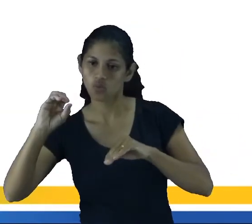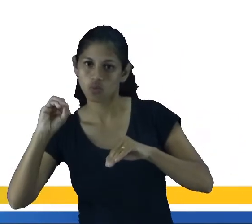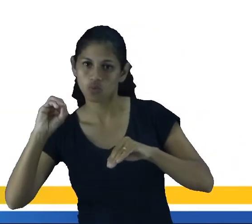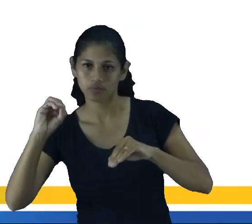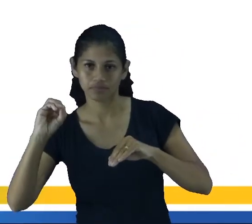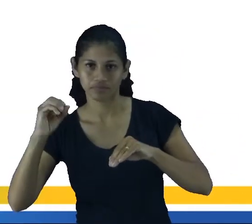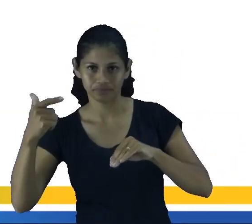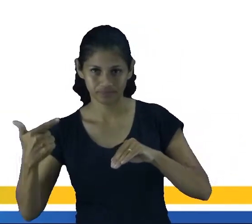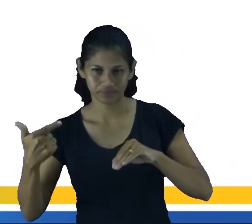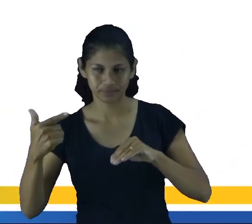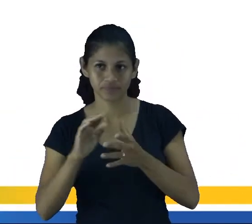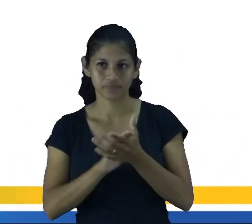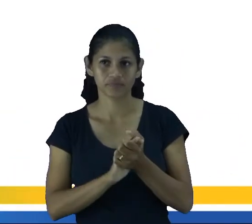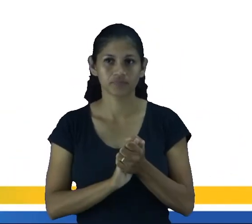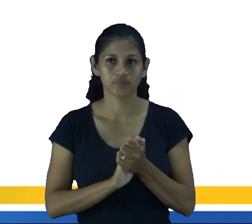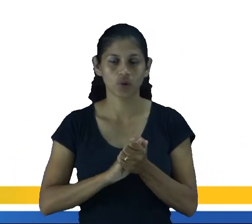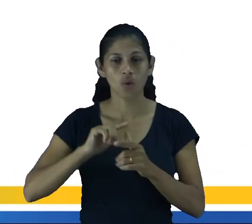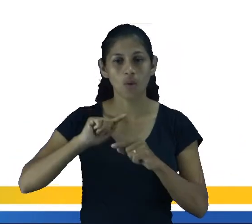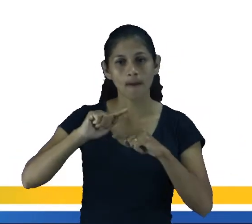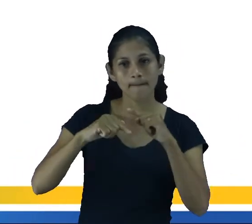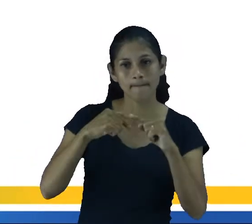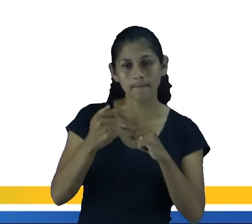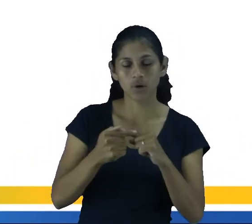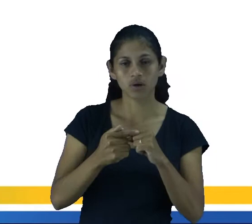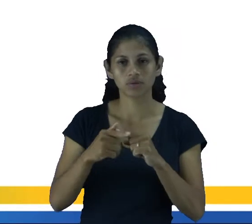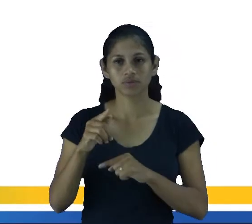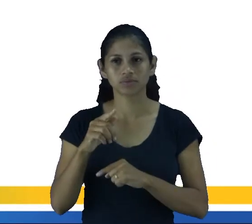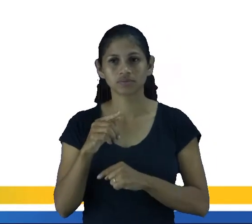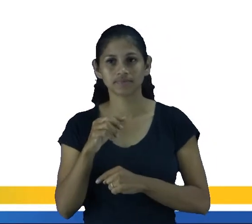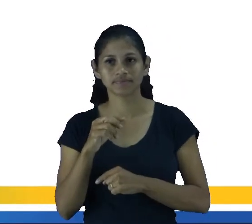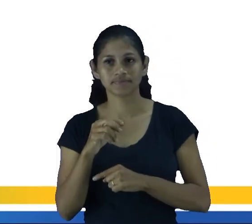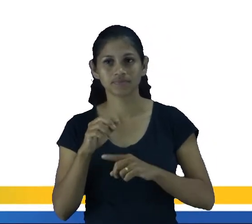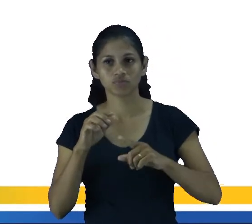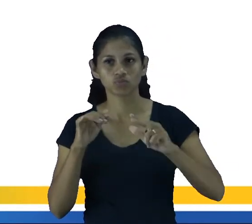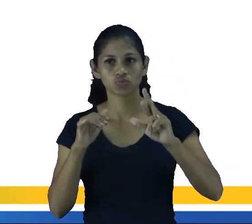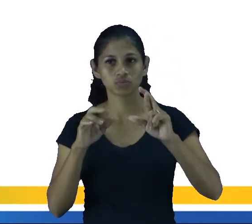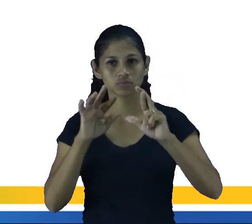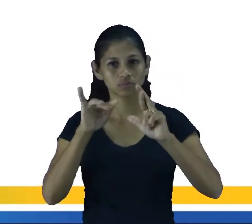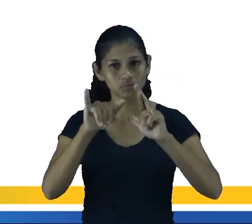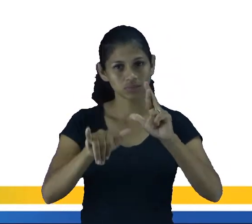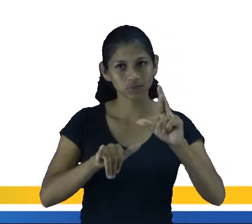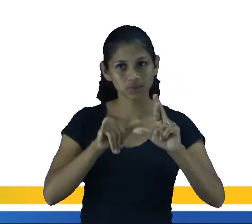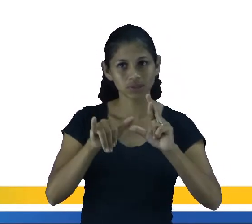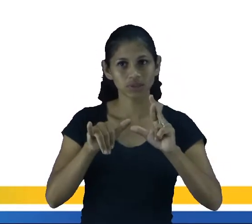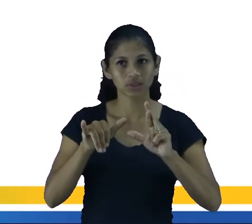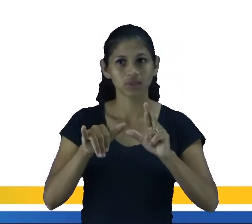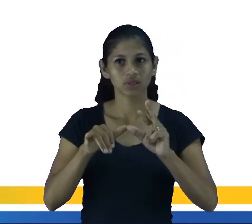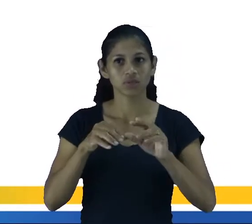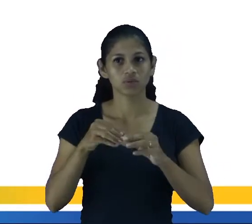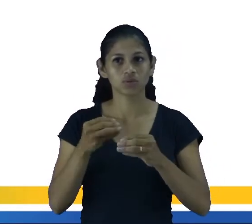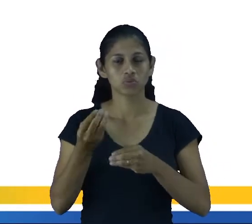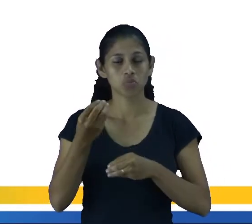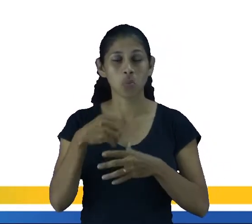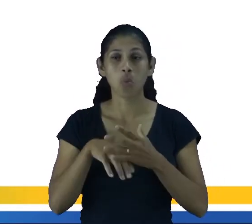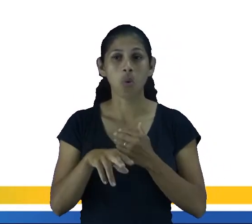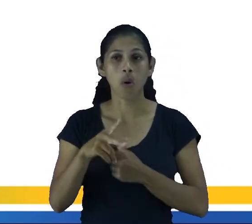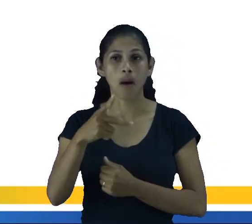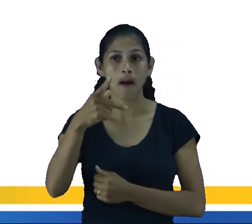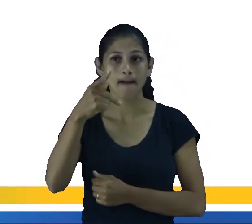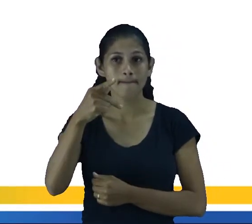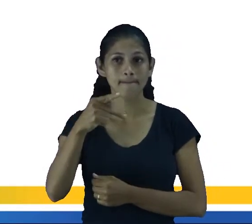eletrólise. A nossa próxima reação de decomposição ela é através da pirólise, né? Então a pirólise vai